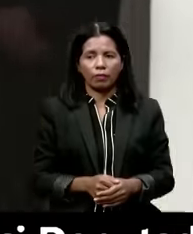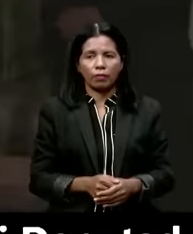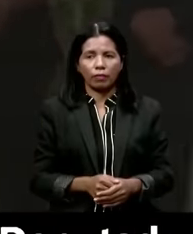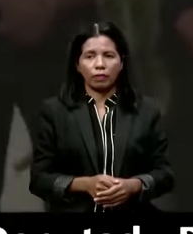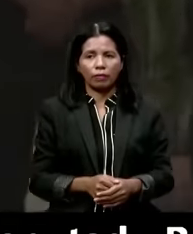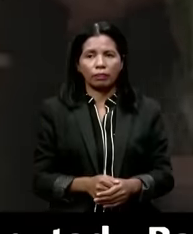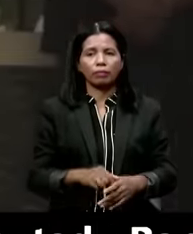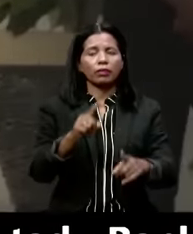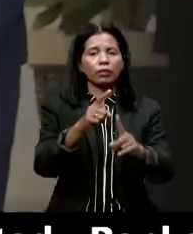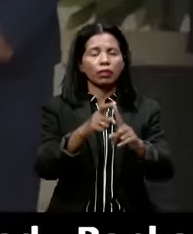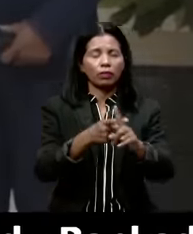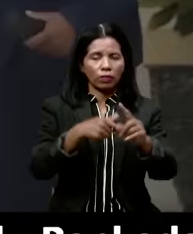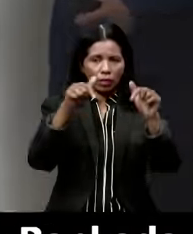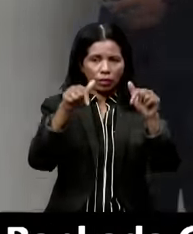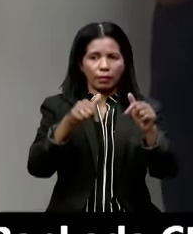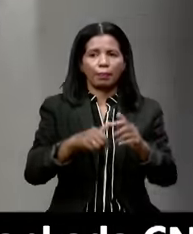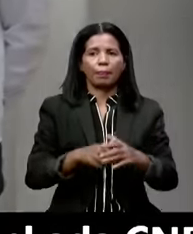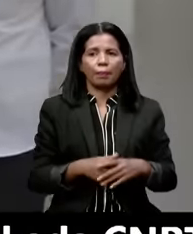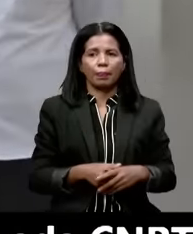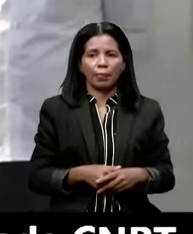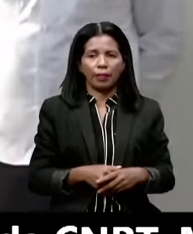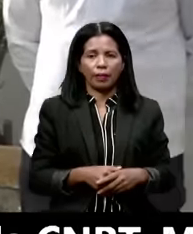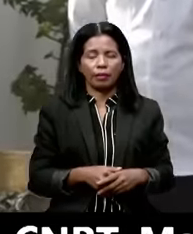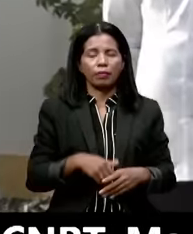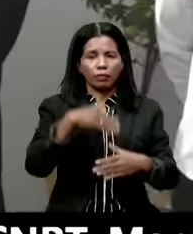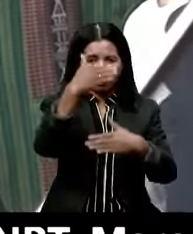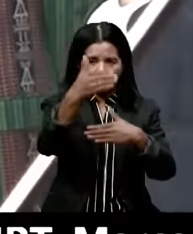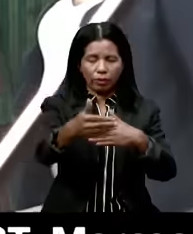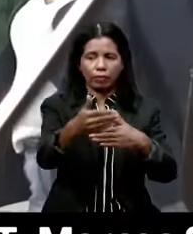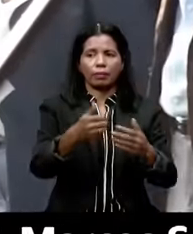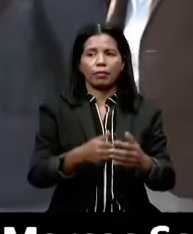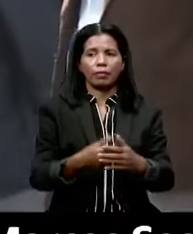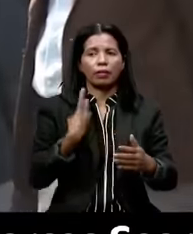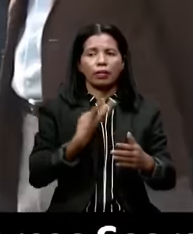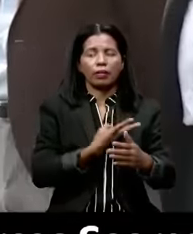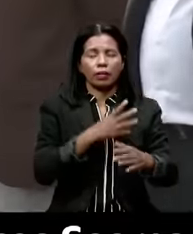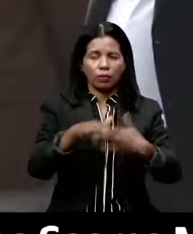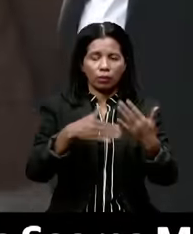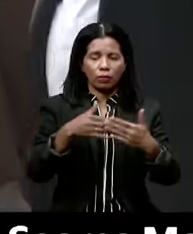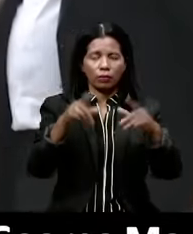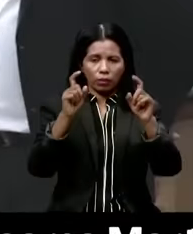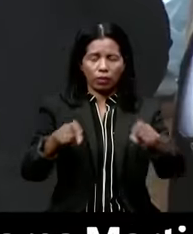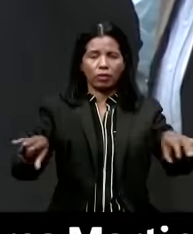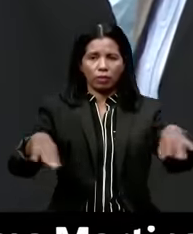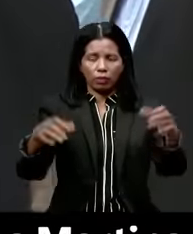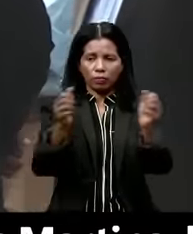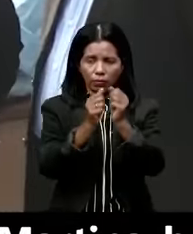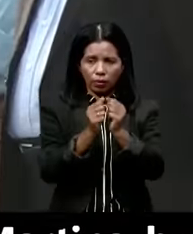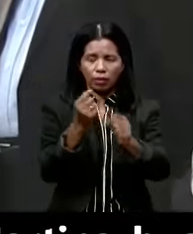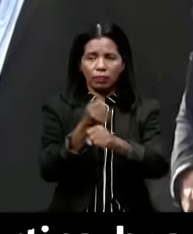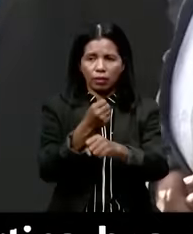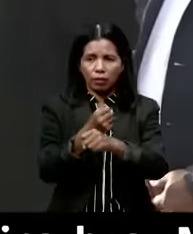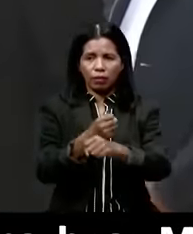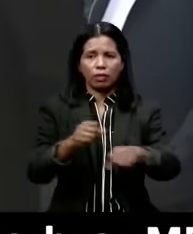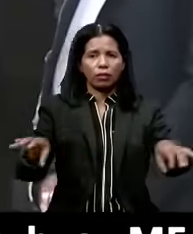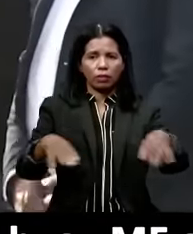E o fulanem, mainé, e todo te que a casa, por serviço